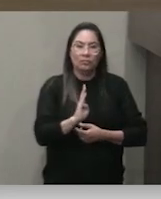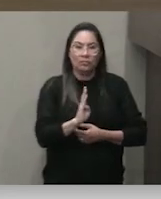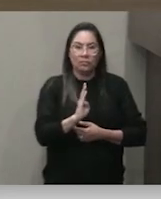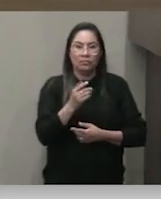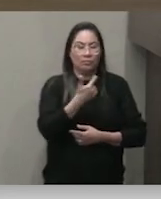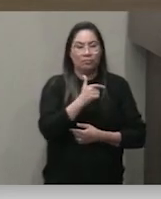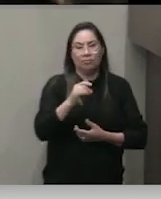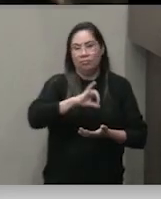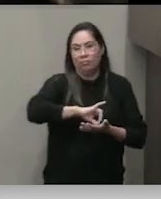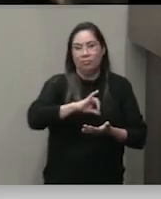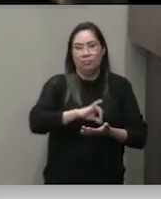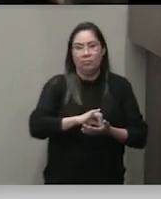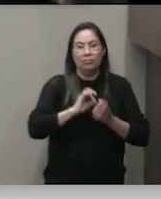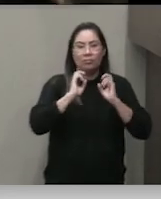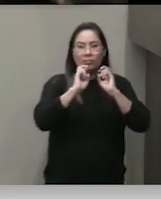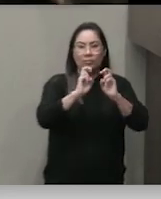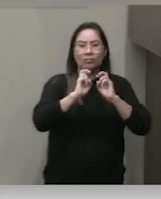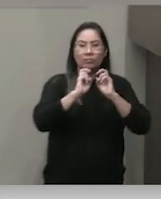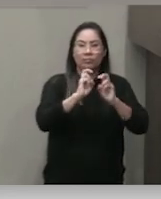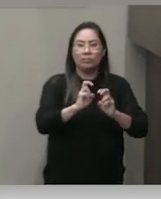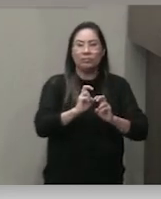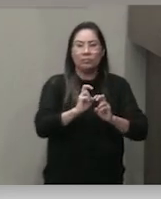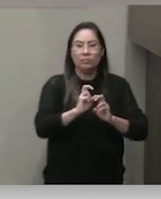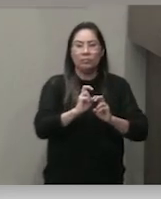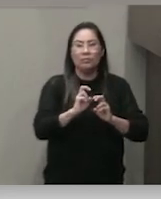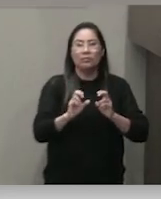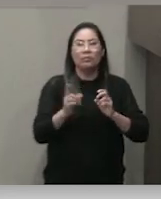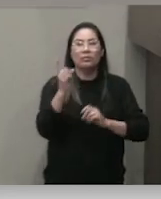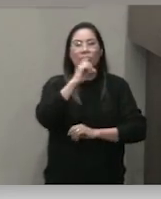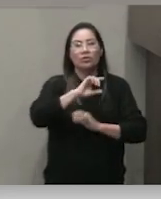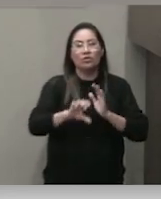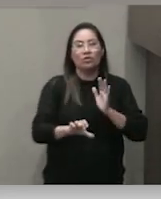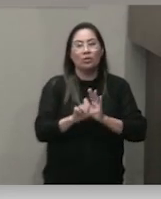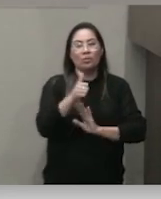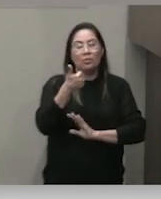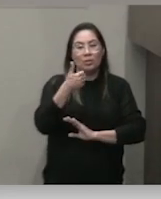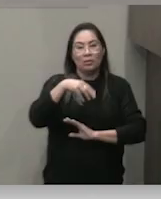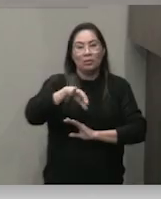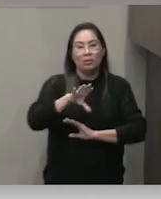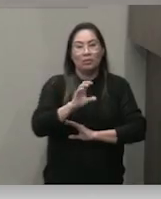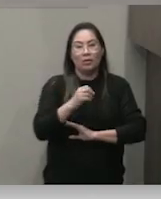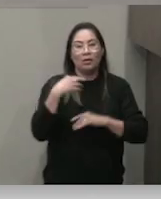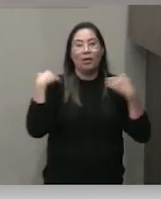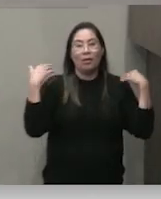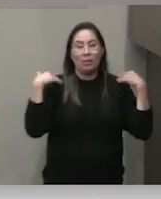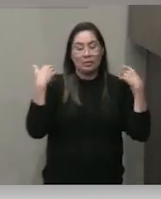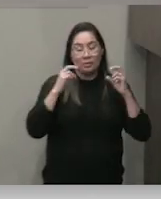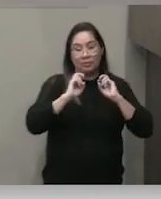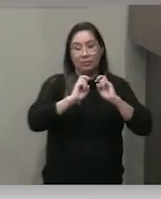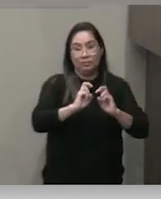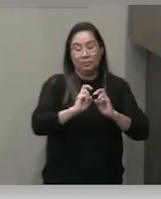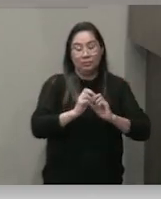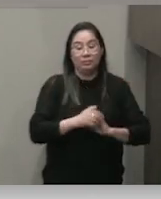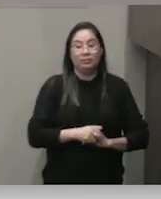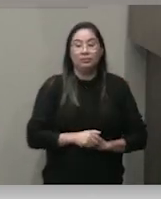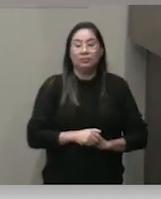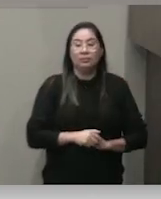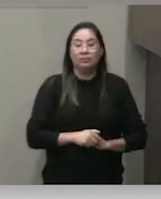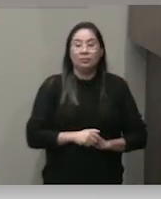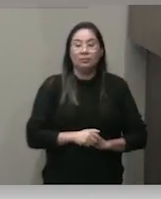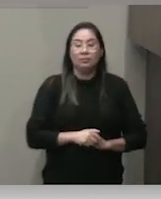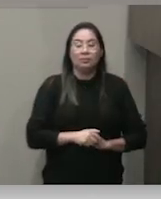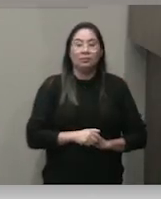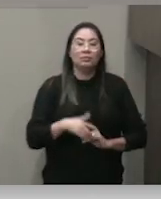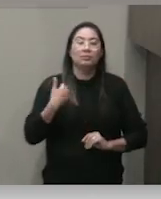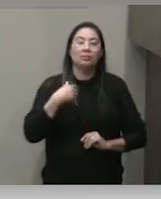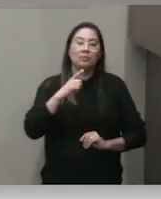hora, andava muito de ônibus, era quando era dia 1º de maio, que era o ônibus de graça, vereadorado. Aí eu passeava de ônibus. Então, quando tu